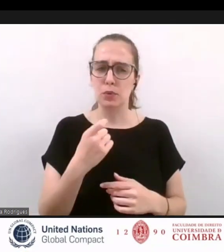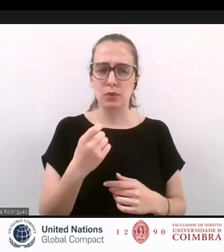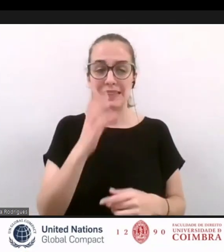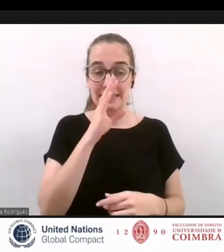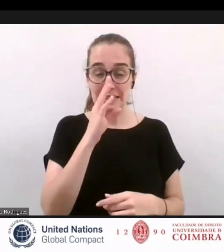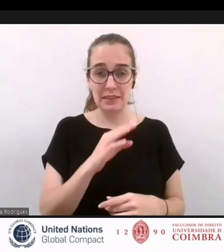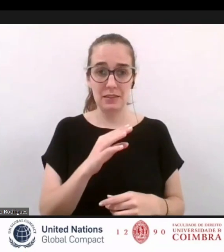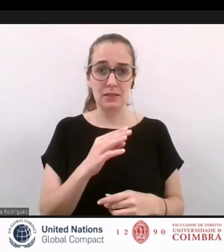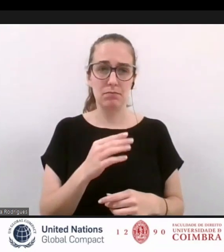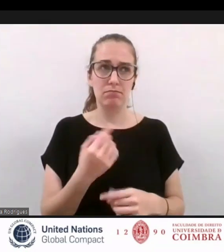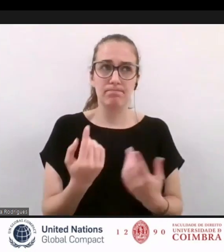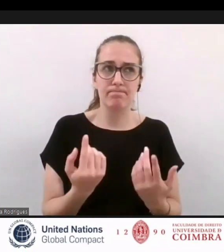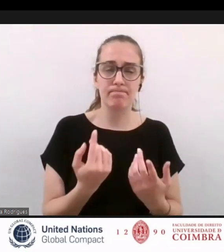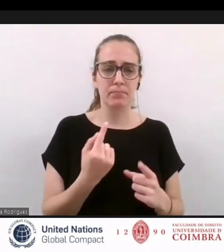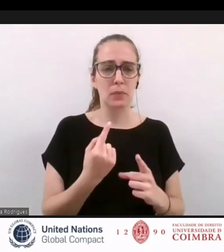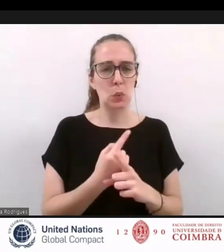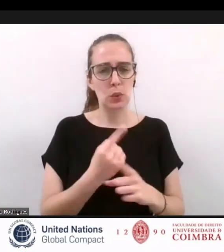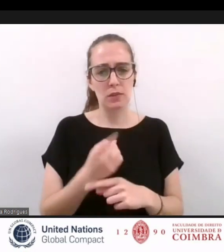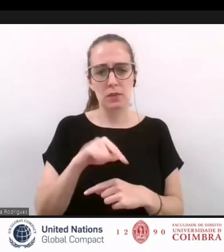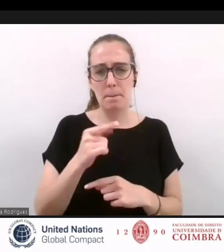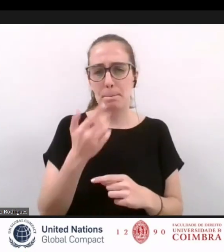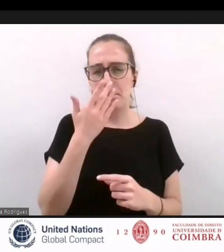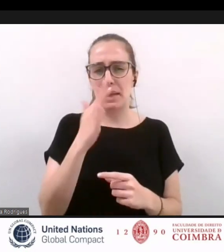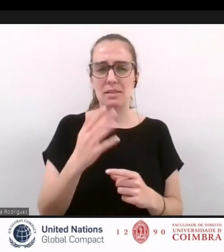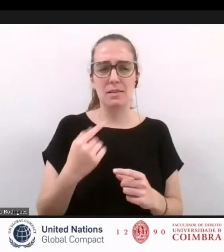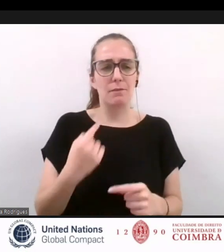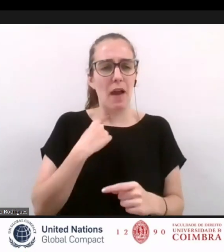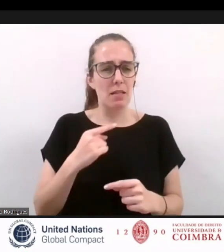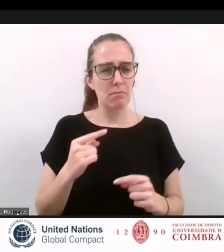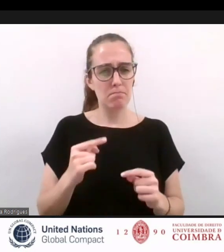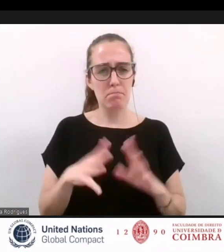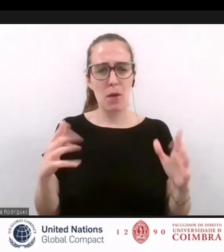apenas para assinalarem aquilo que vos parece a maior lacuna ao nível da